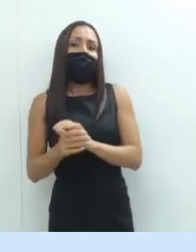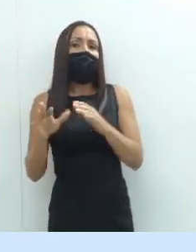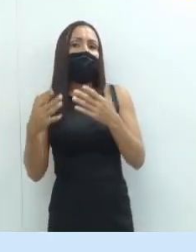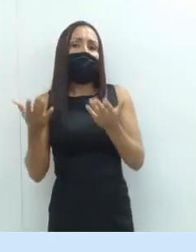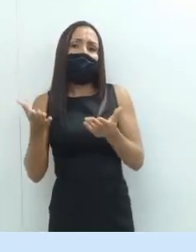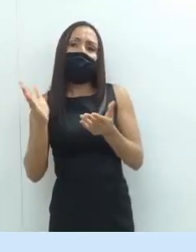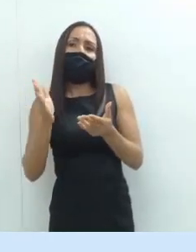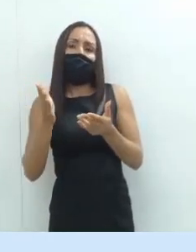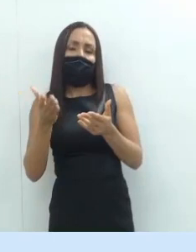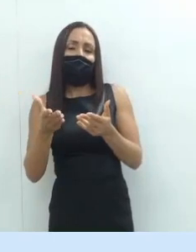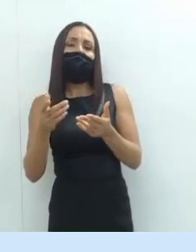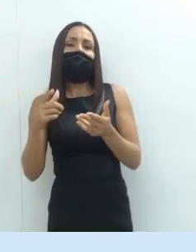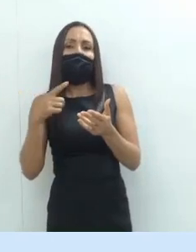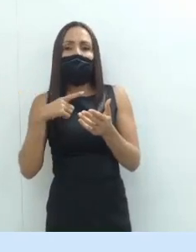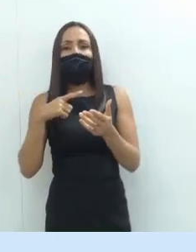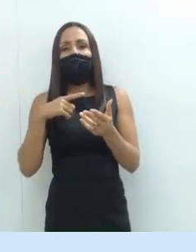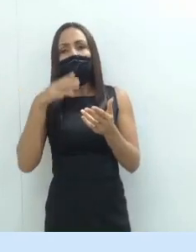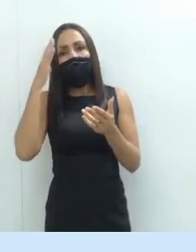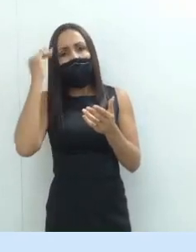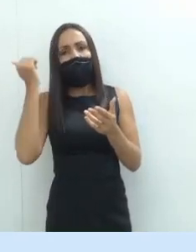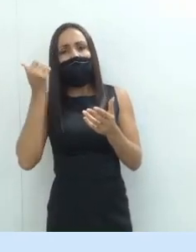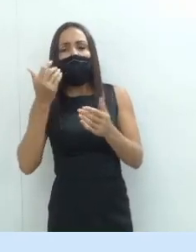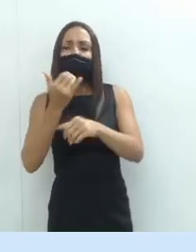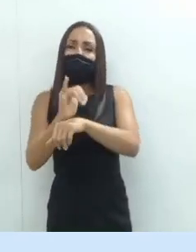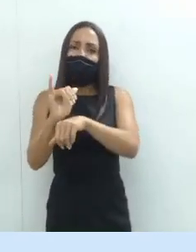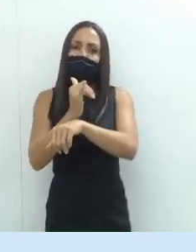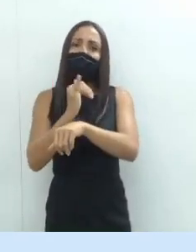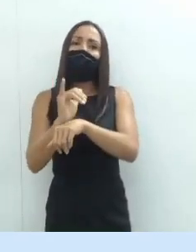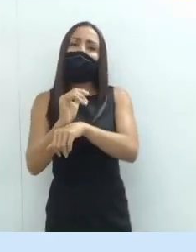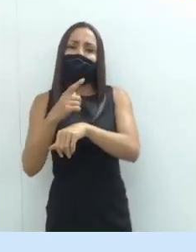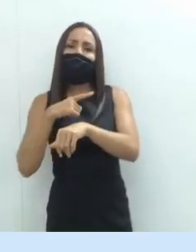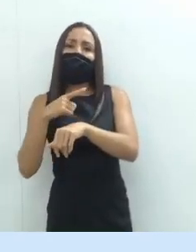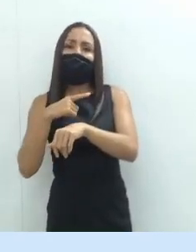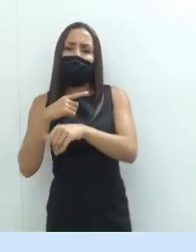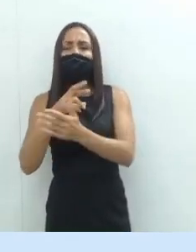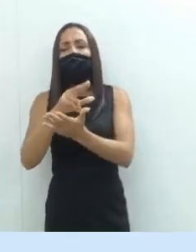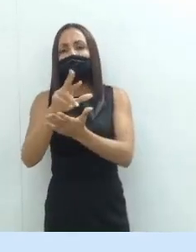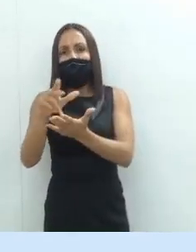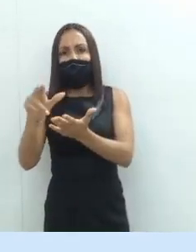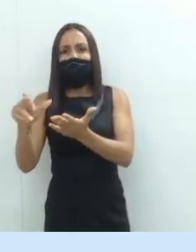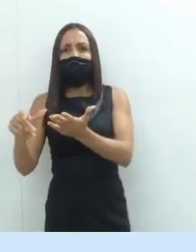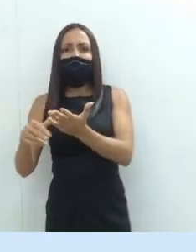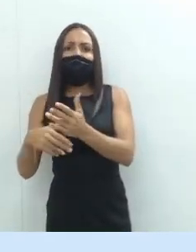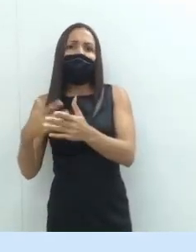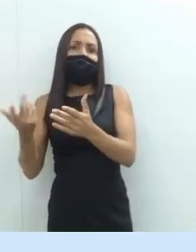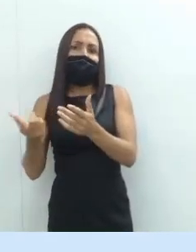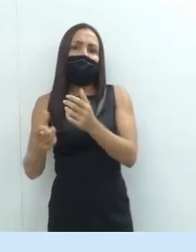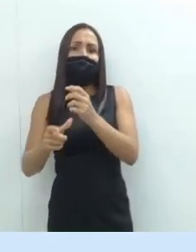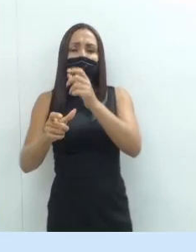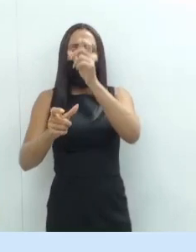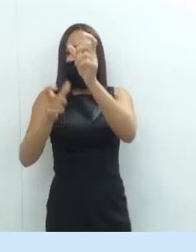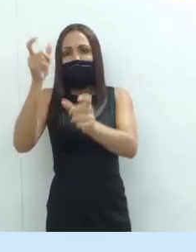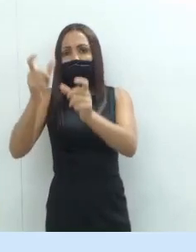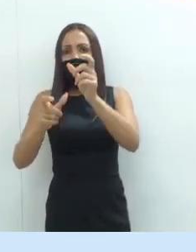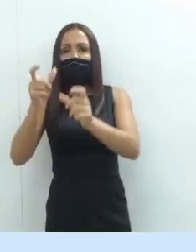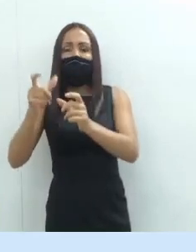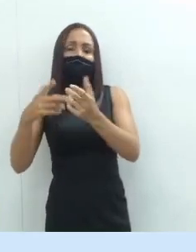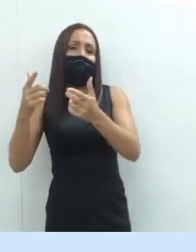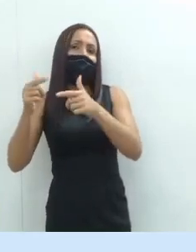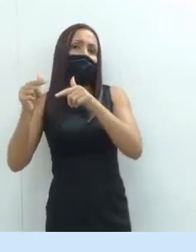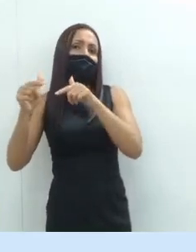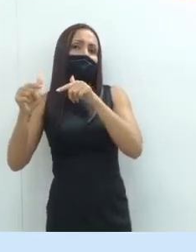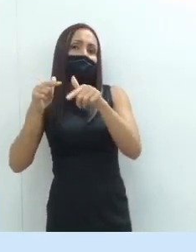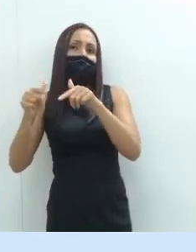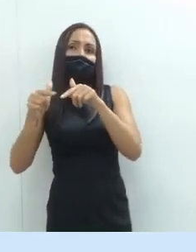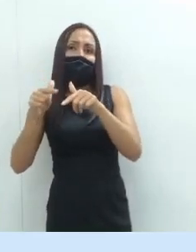ter visto alguma resenha, né? Às vezes no YouTube a gente vê bastante as blogueiras, o pessoal que trabalha, né,